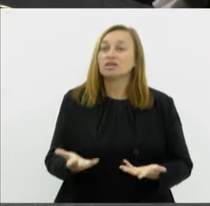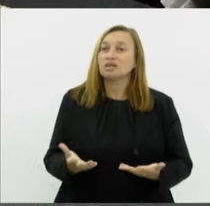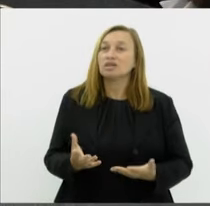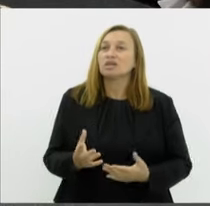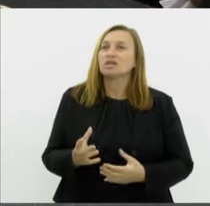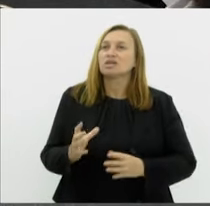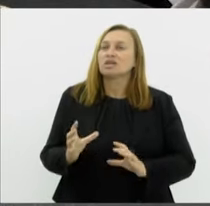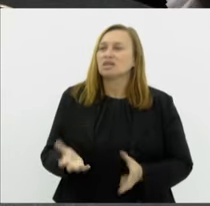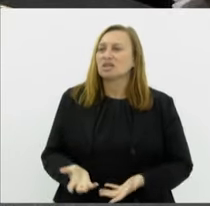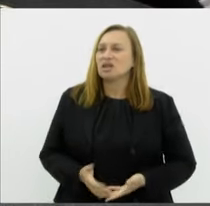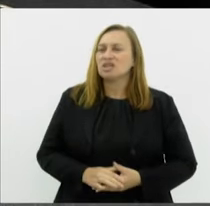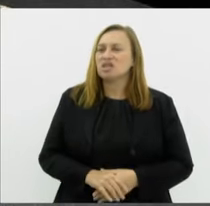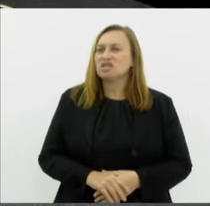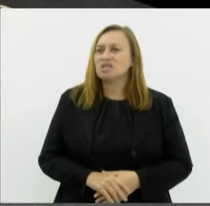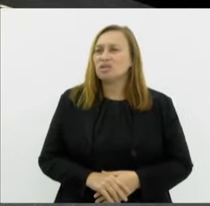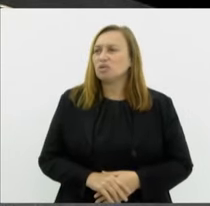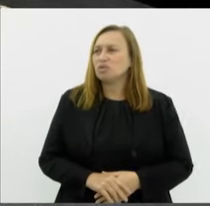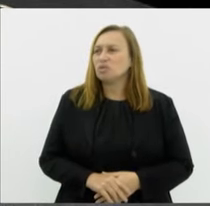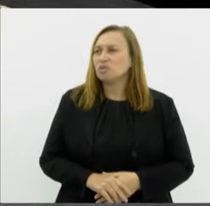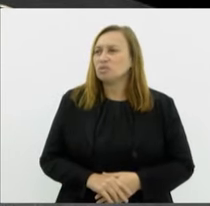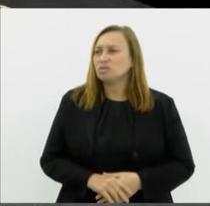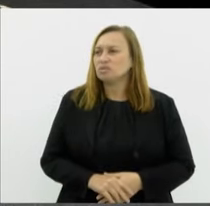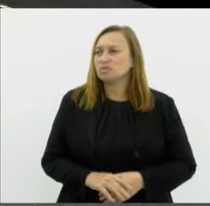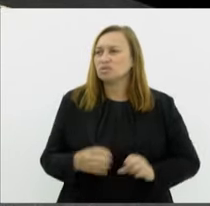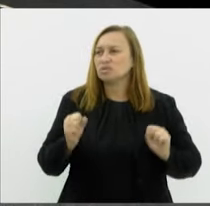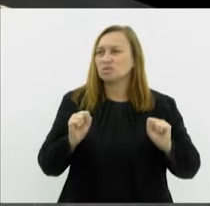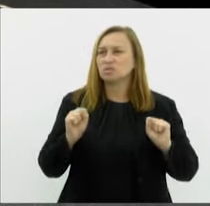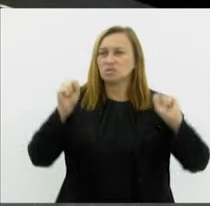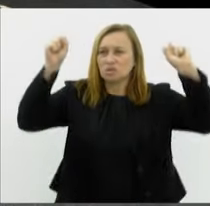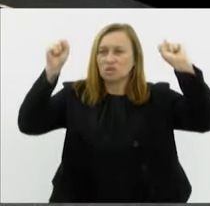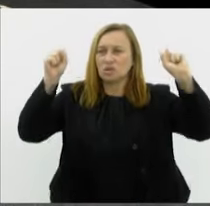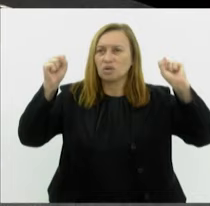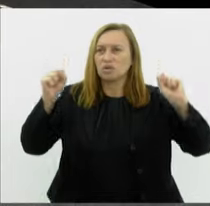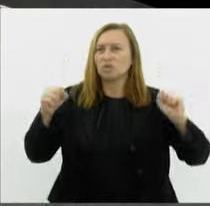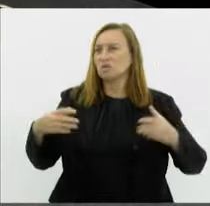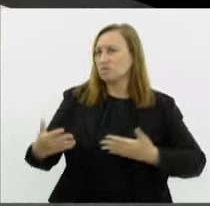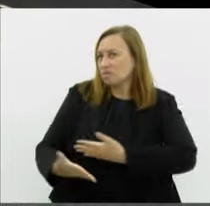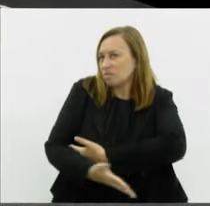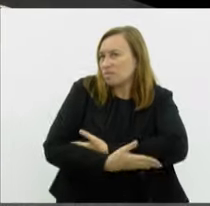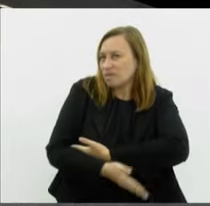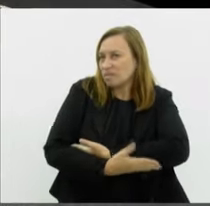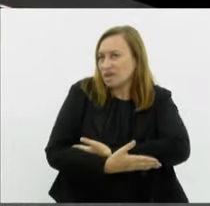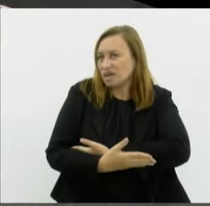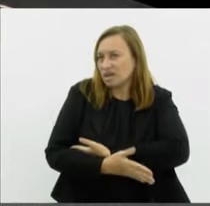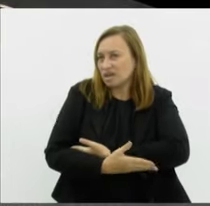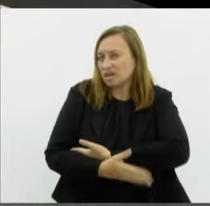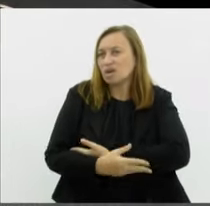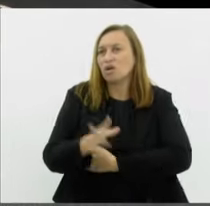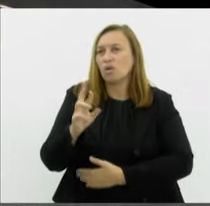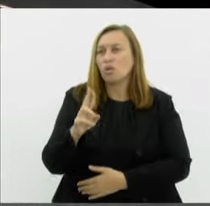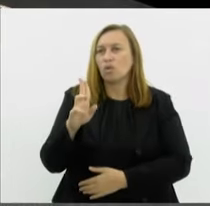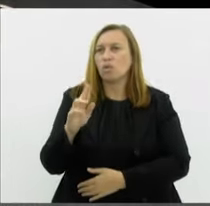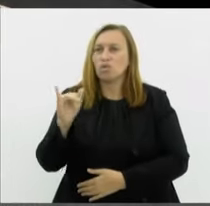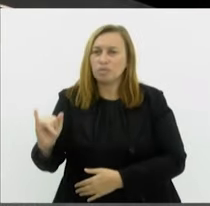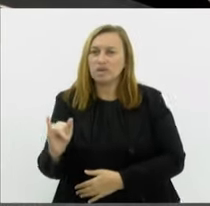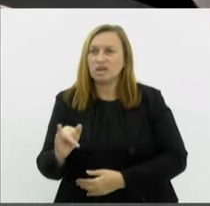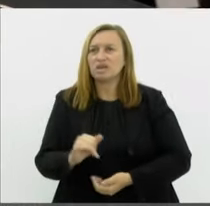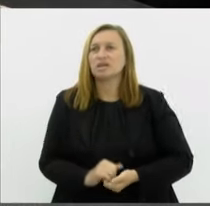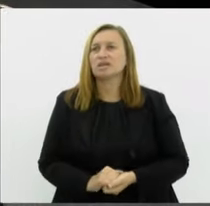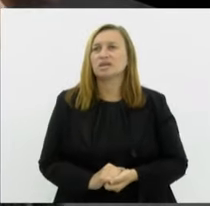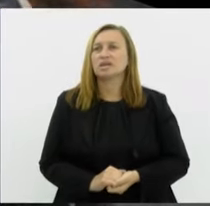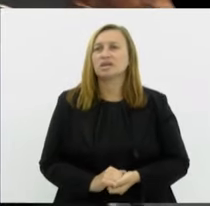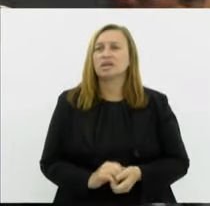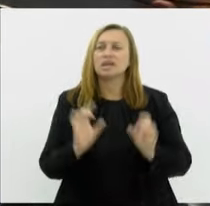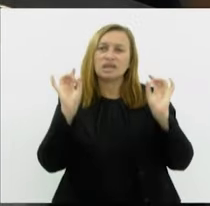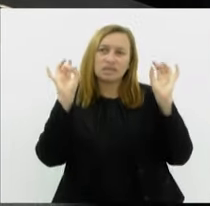Ogum, também nomeamos a nossa bebê que está chegando, Rubi, que é a nossa